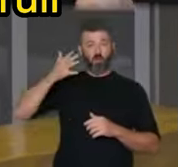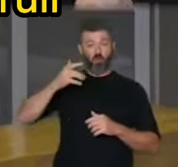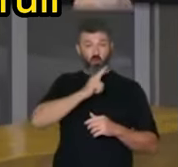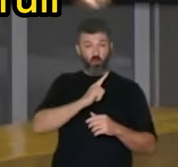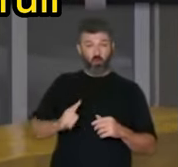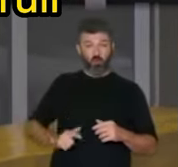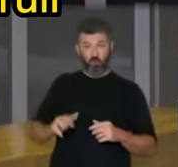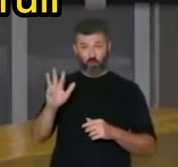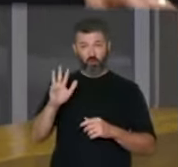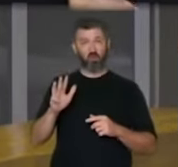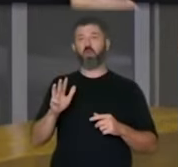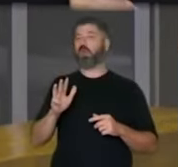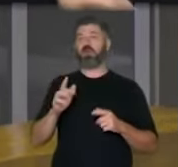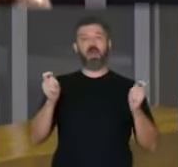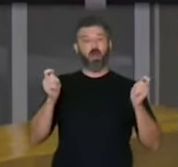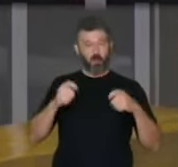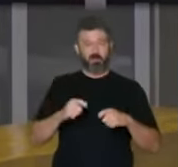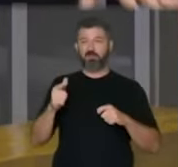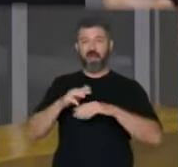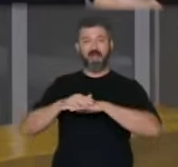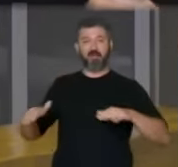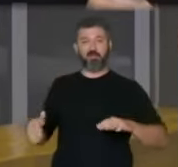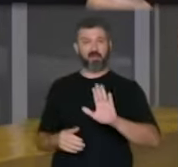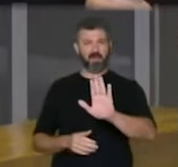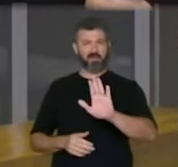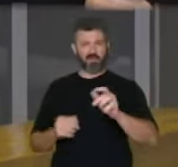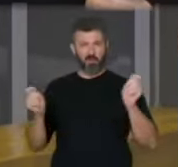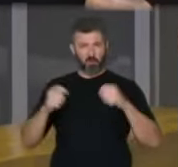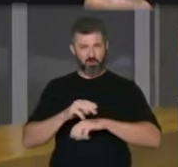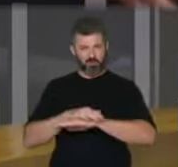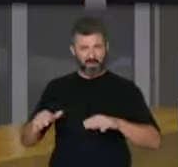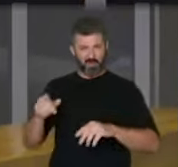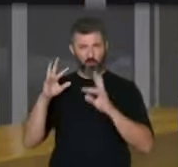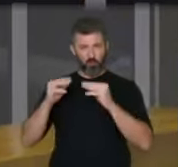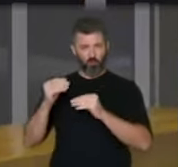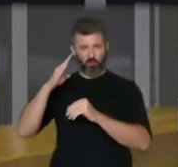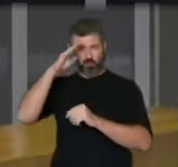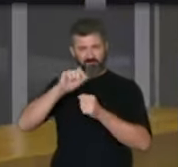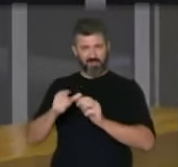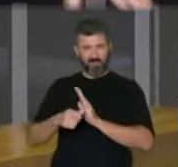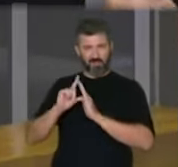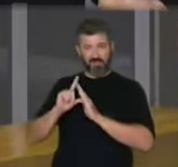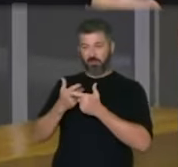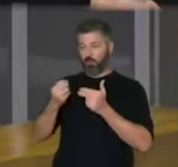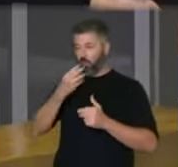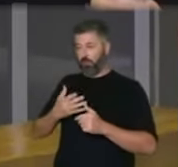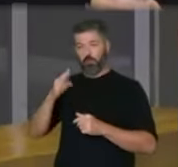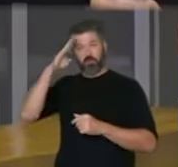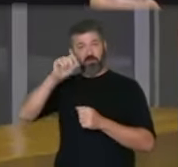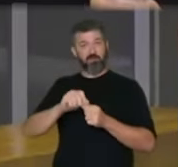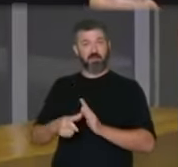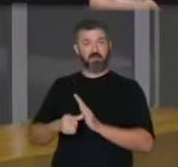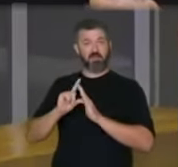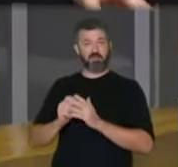competente para destruir. Mas não é só competente para destruir tudo aquilo de bom que o governo Bolsonaro fez para a